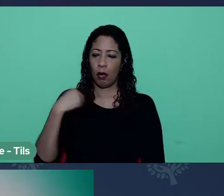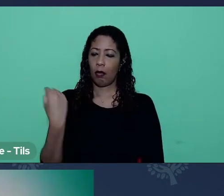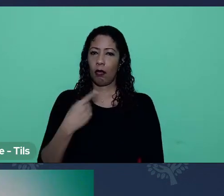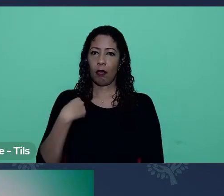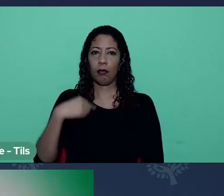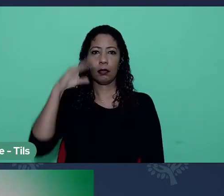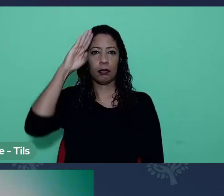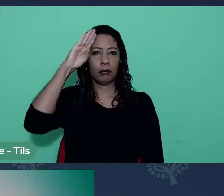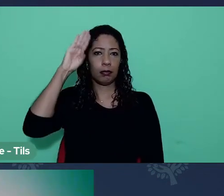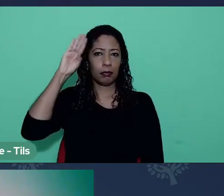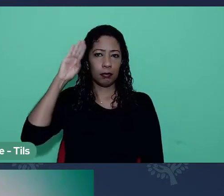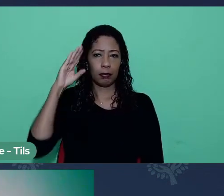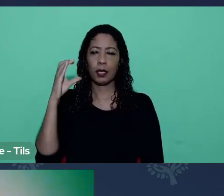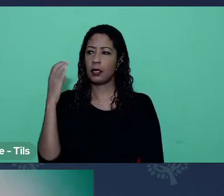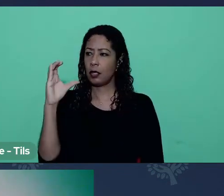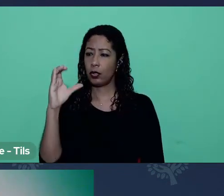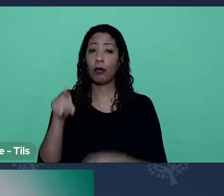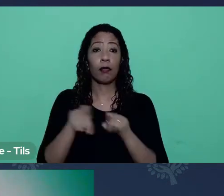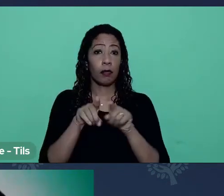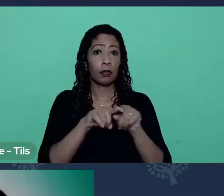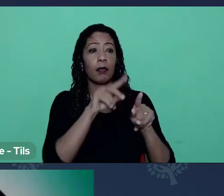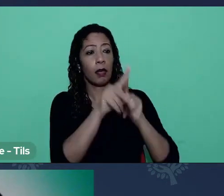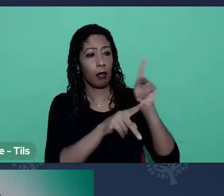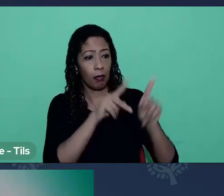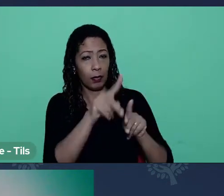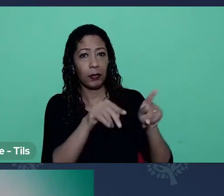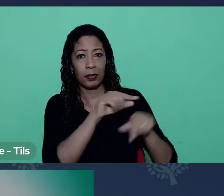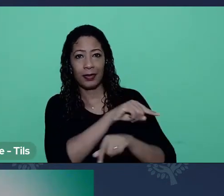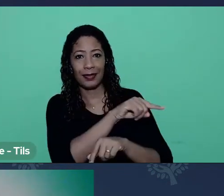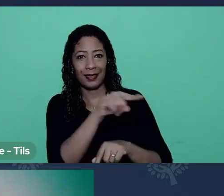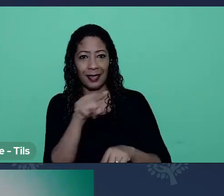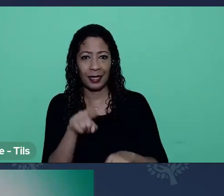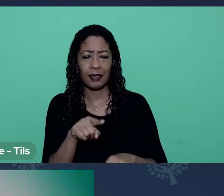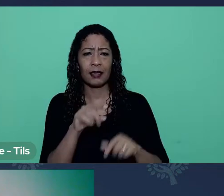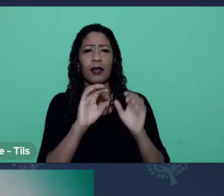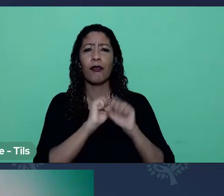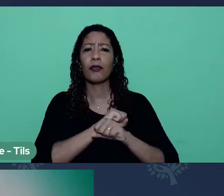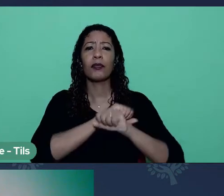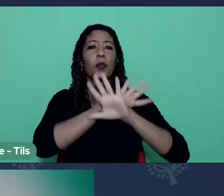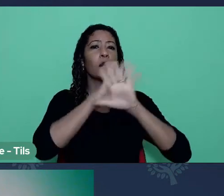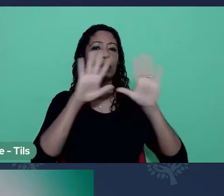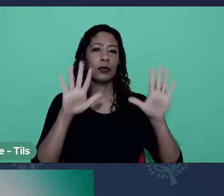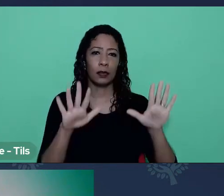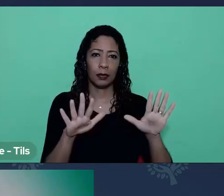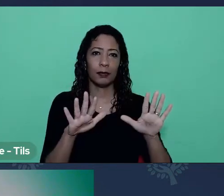mas também para a população. Muito esclarecedor, o senhor está de parabéns. Muito obrigado.